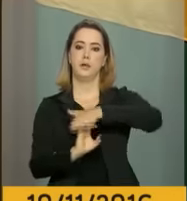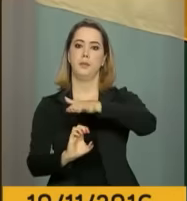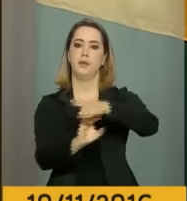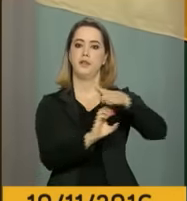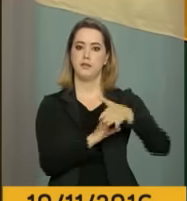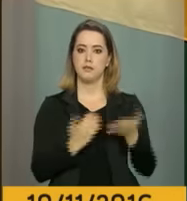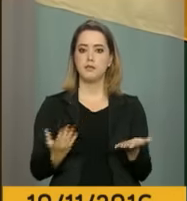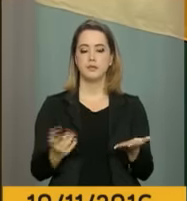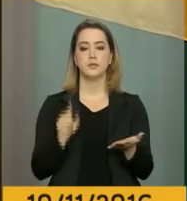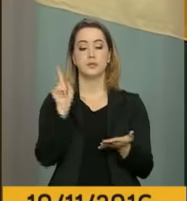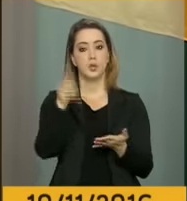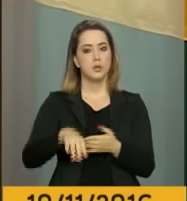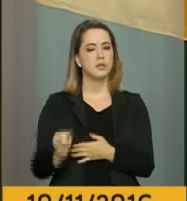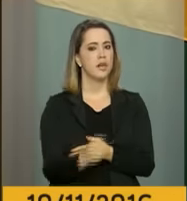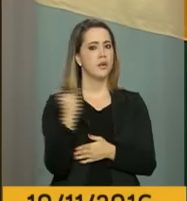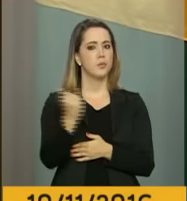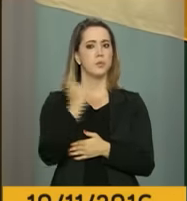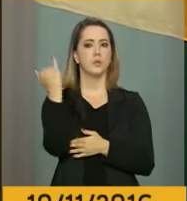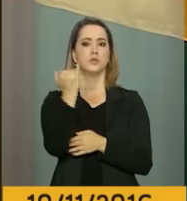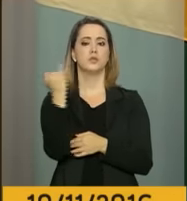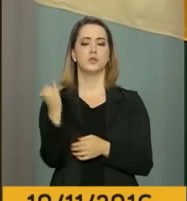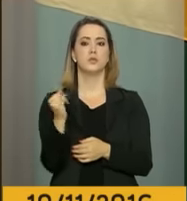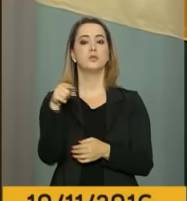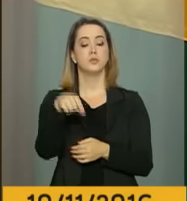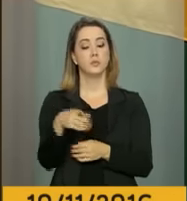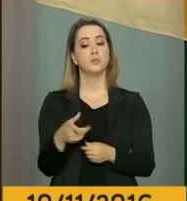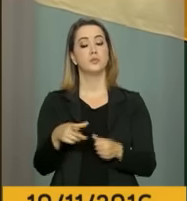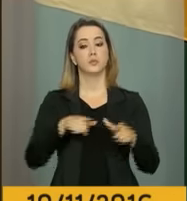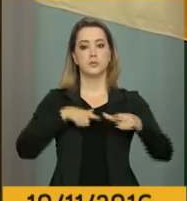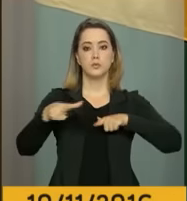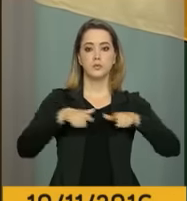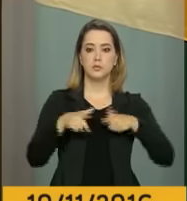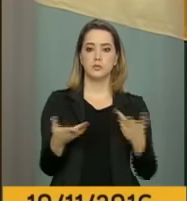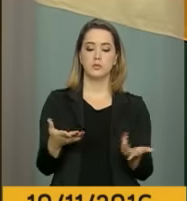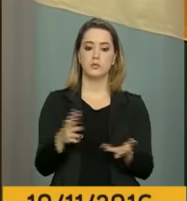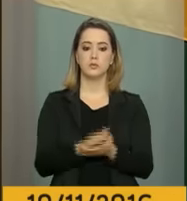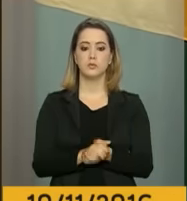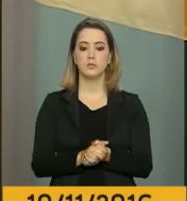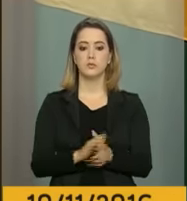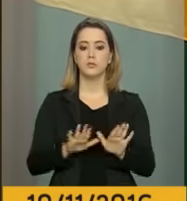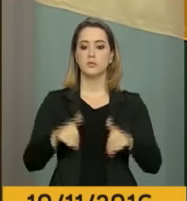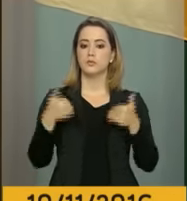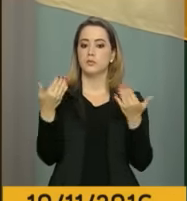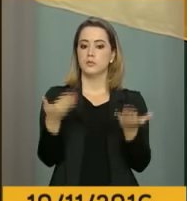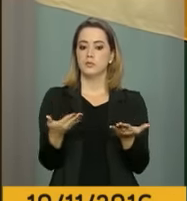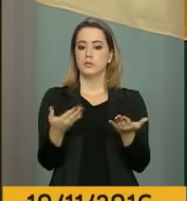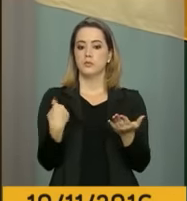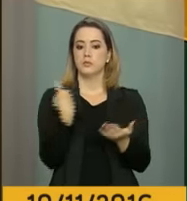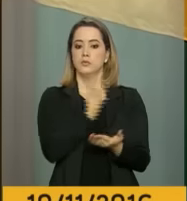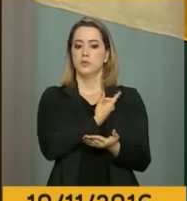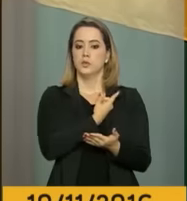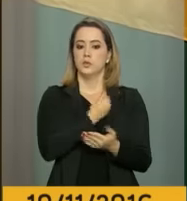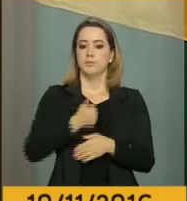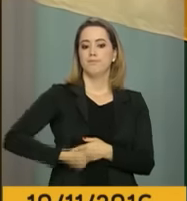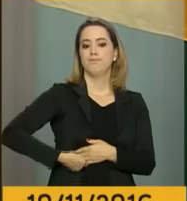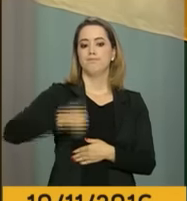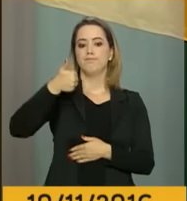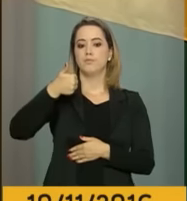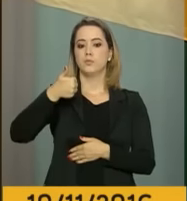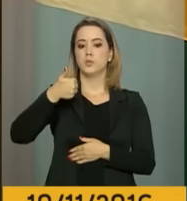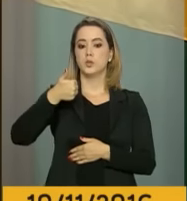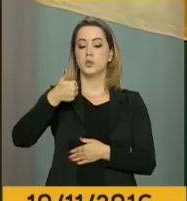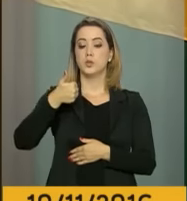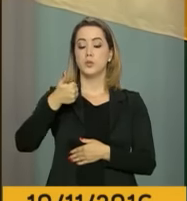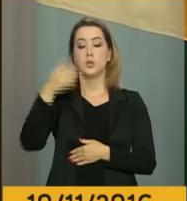fundamental para esta atividade. E assim nós melhoraremos a qualidade de inserção